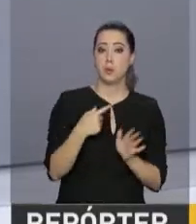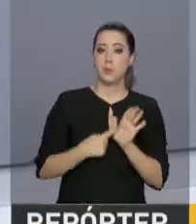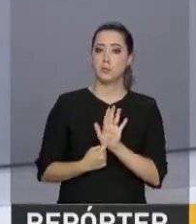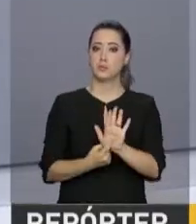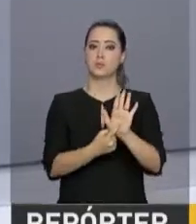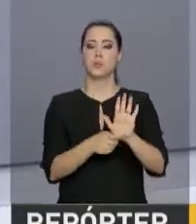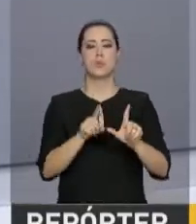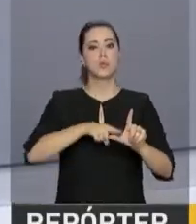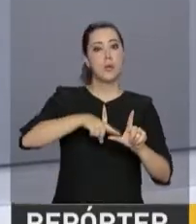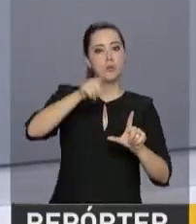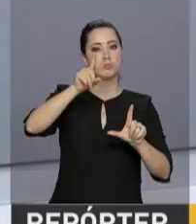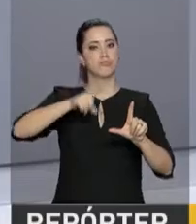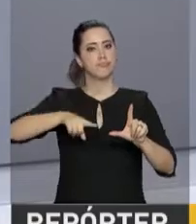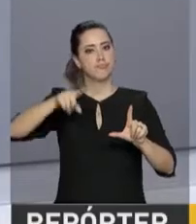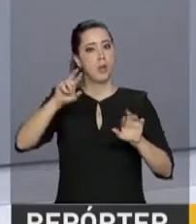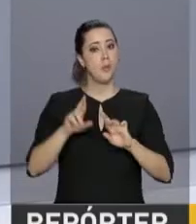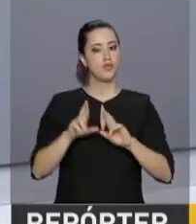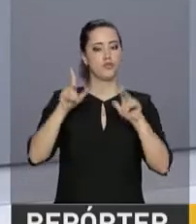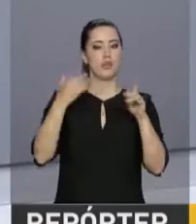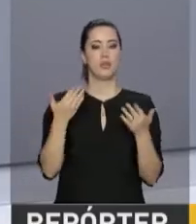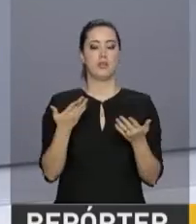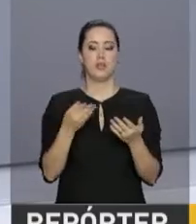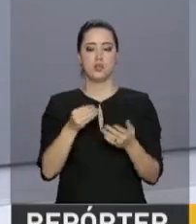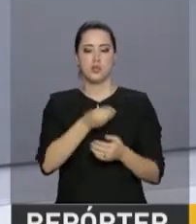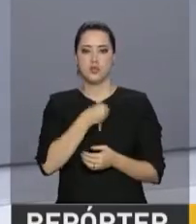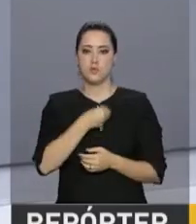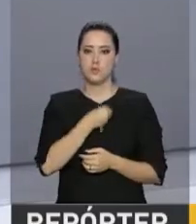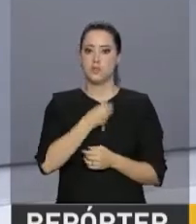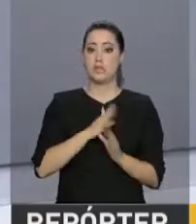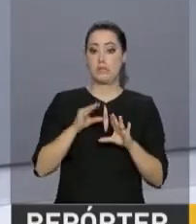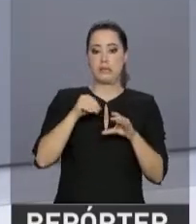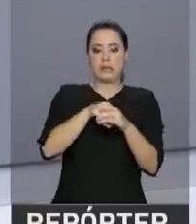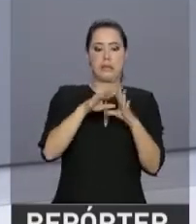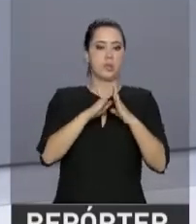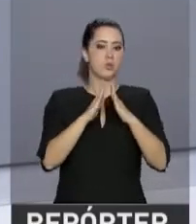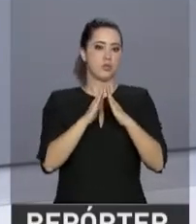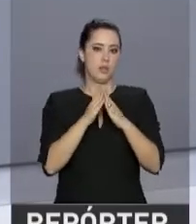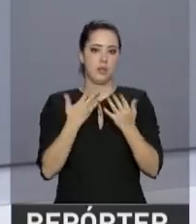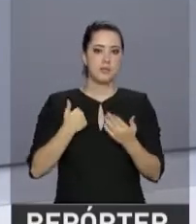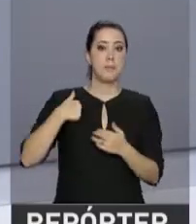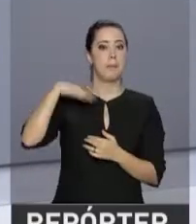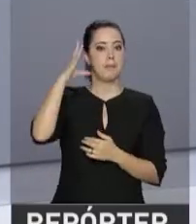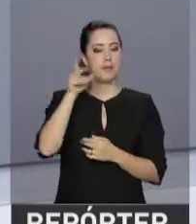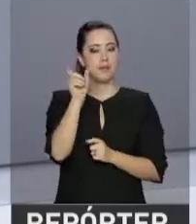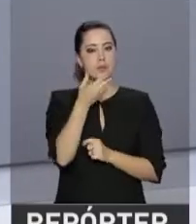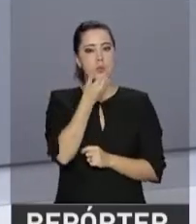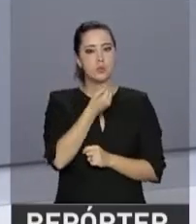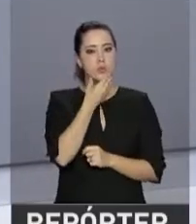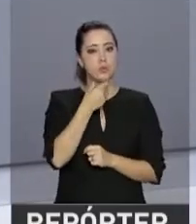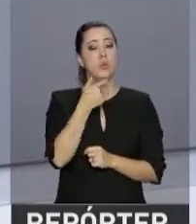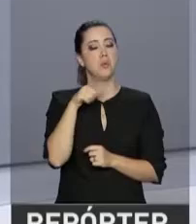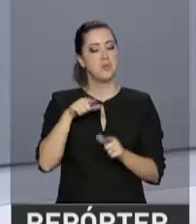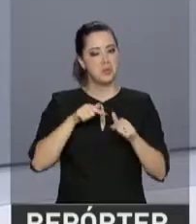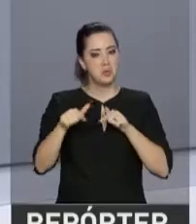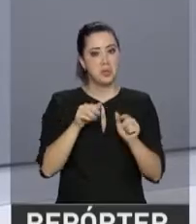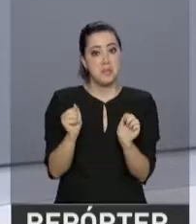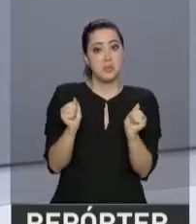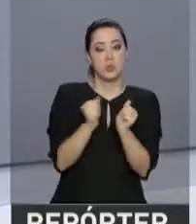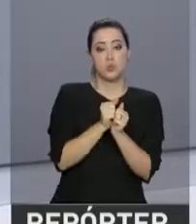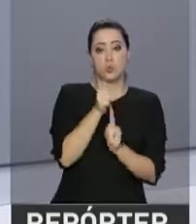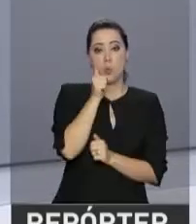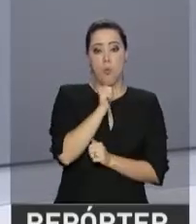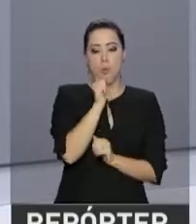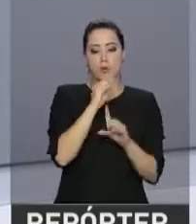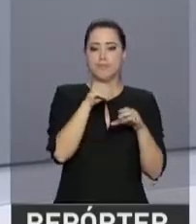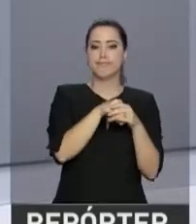tendência na mudança de comportamento dentro dos lares brasileiros cada vez mais os homens estão assumindo as tarefas domésticas